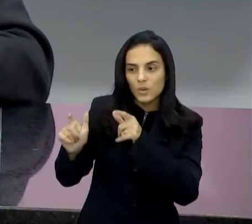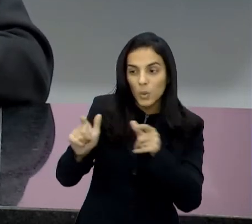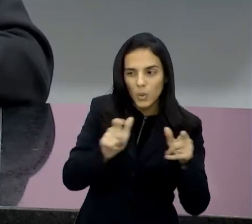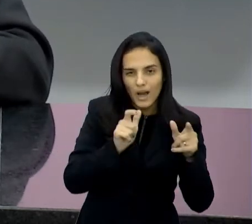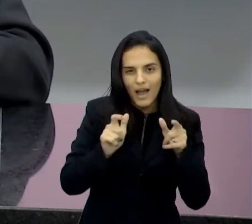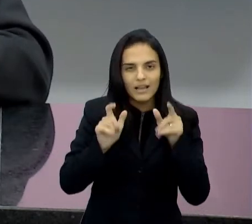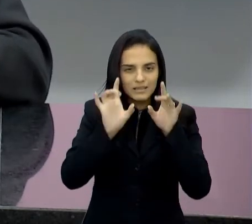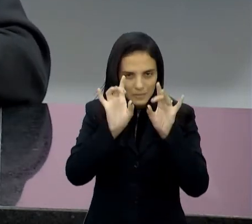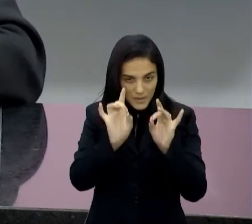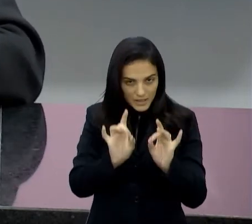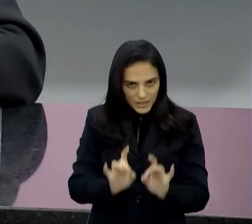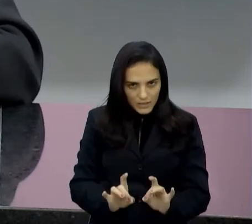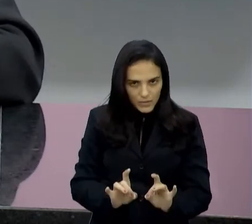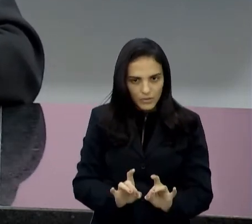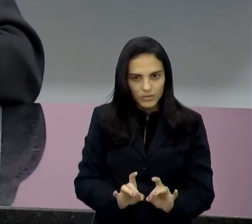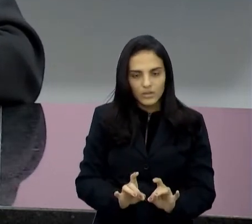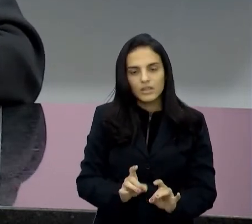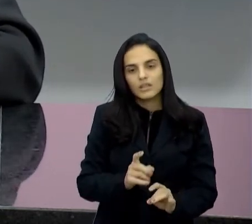eles